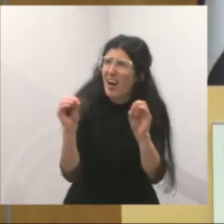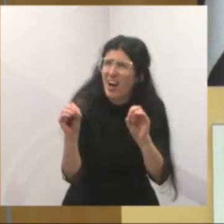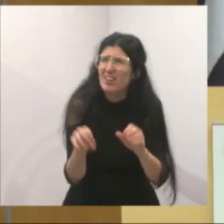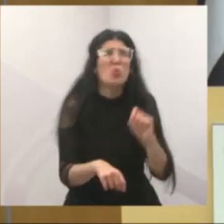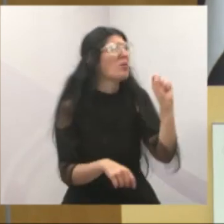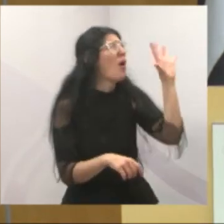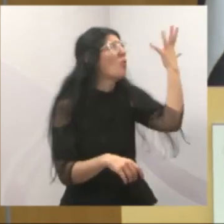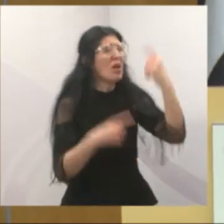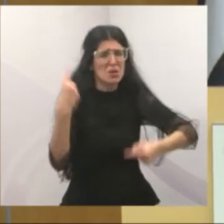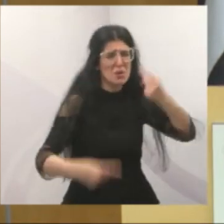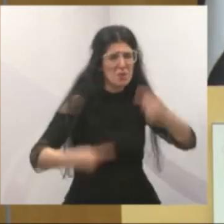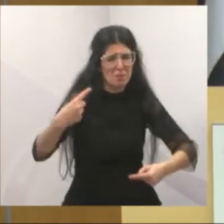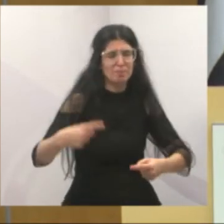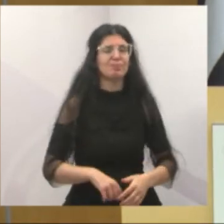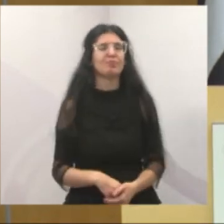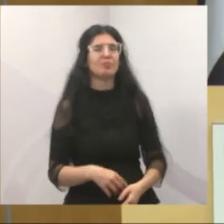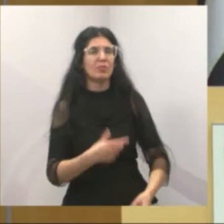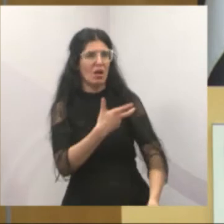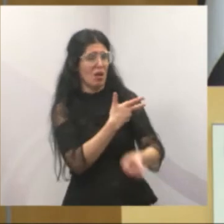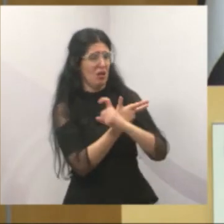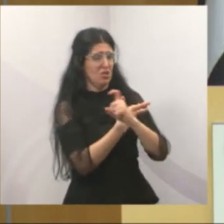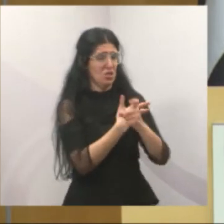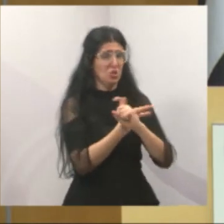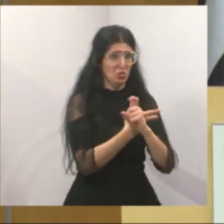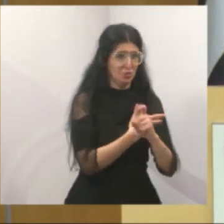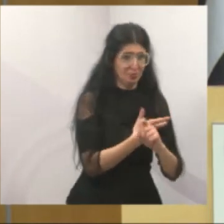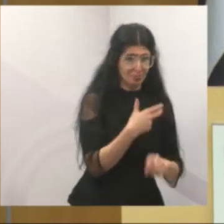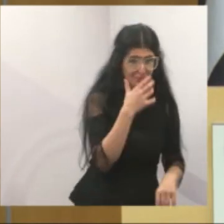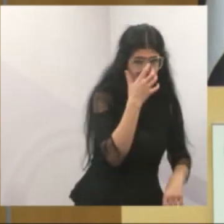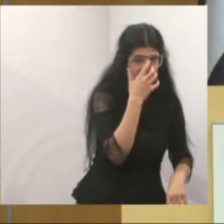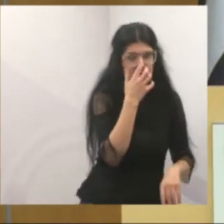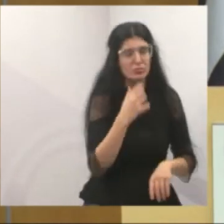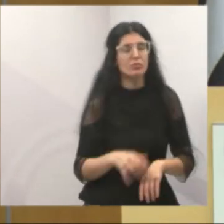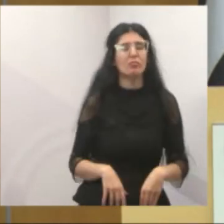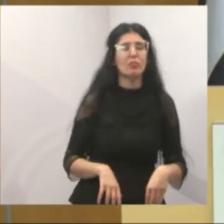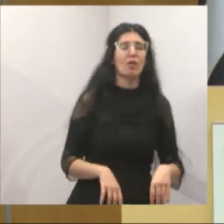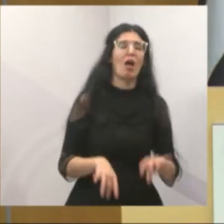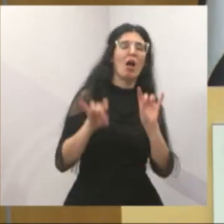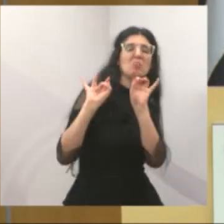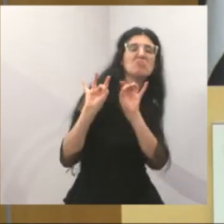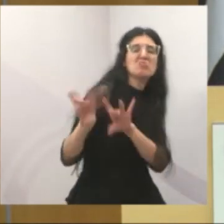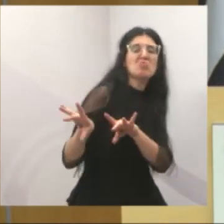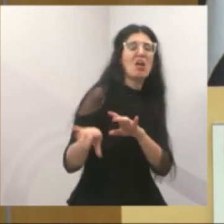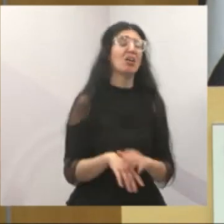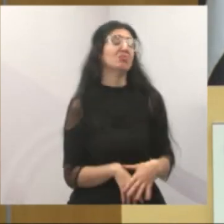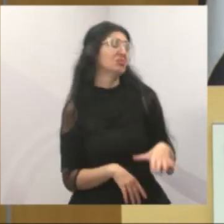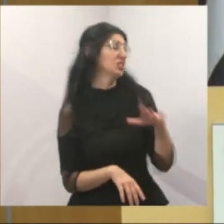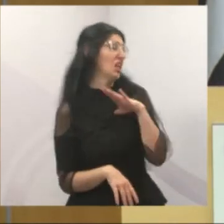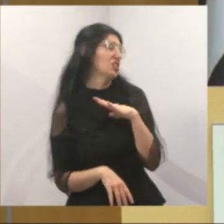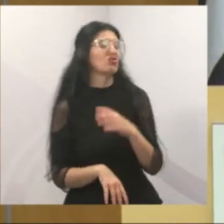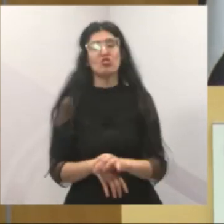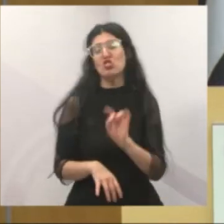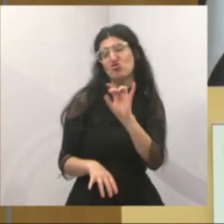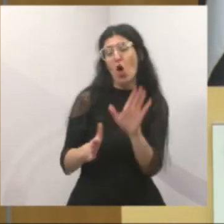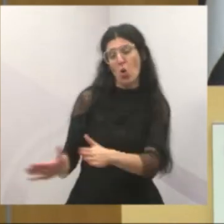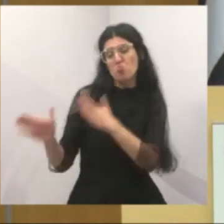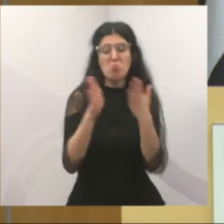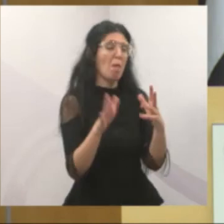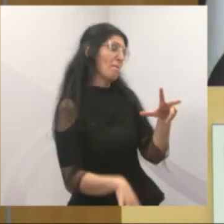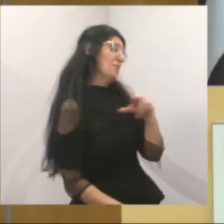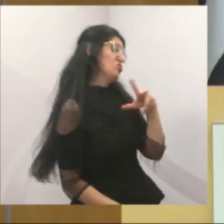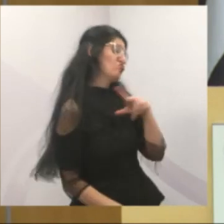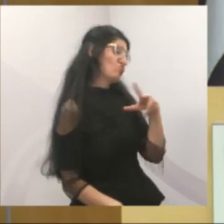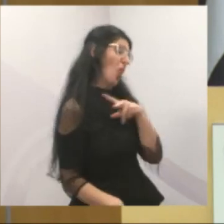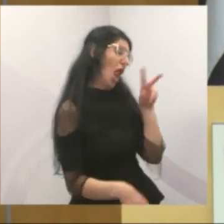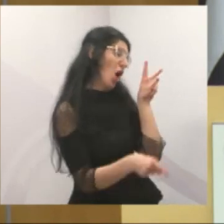executivo deixar a sua agenda de cuidar da cidade para cuidar de interesses pessoais, para cuidar